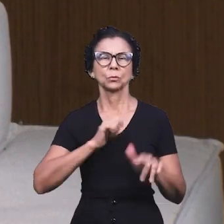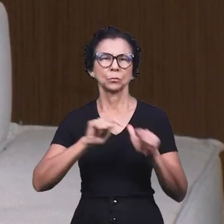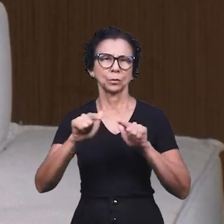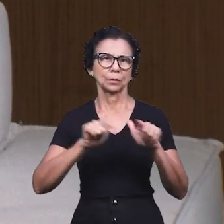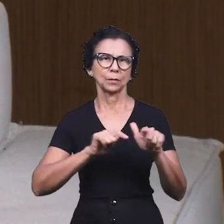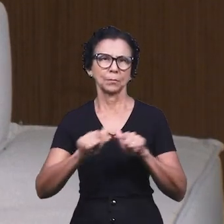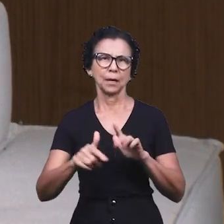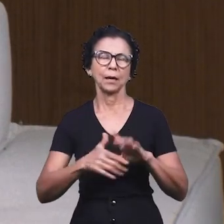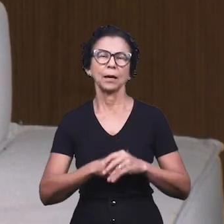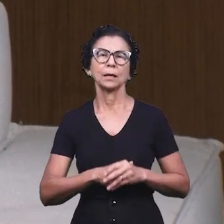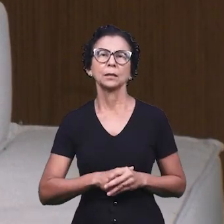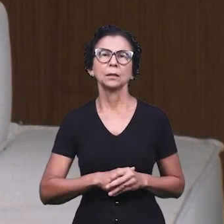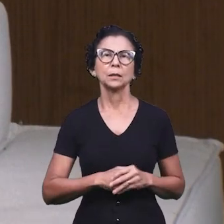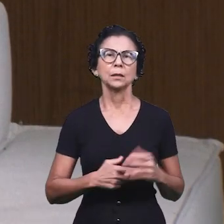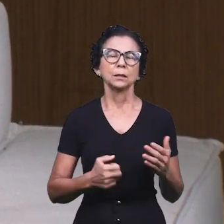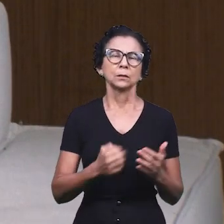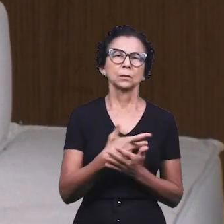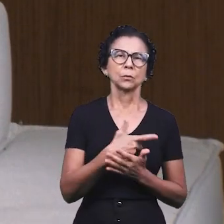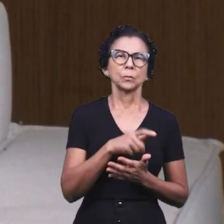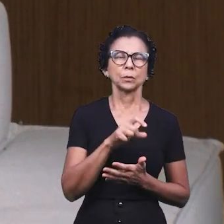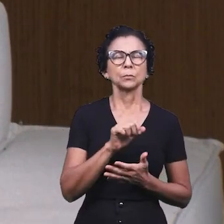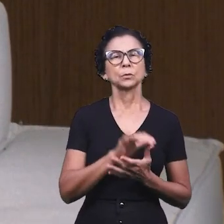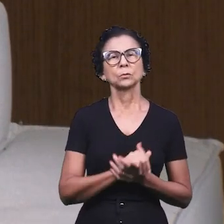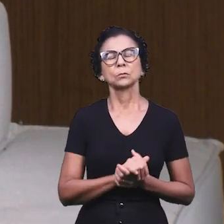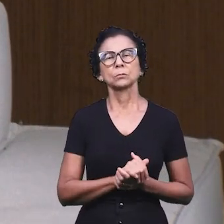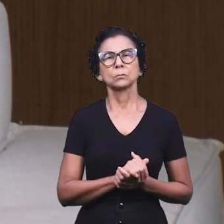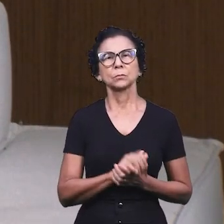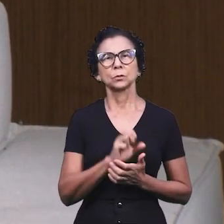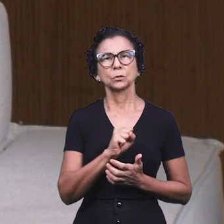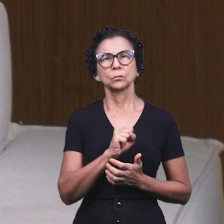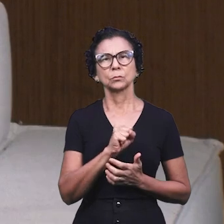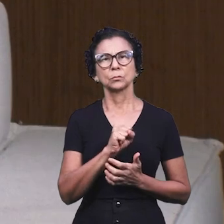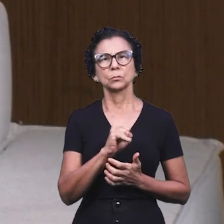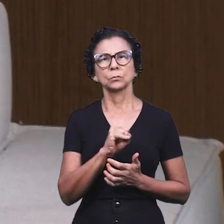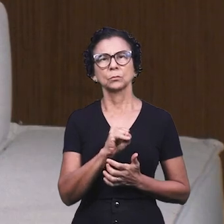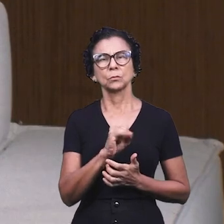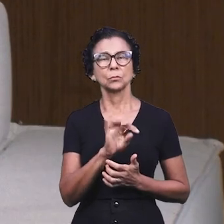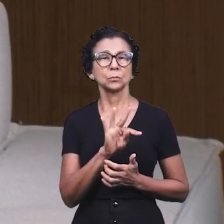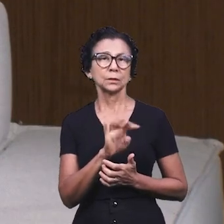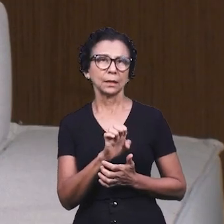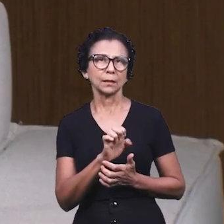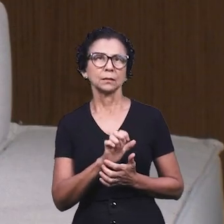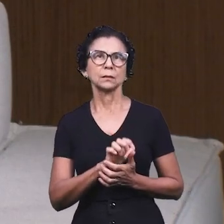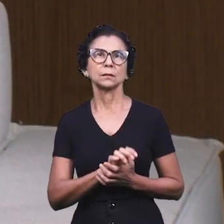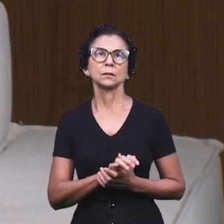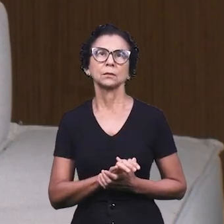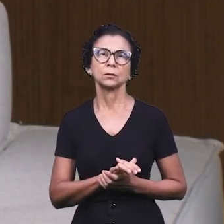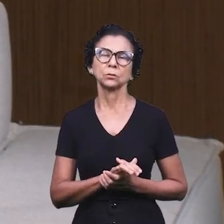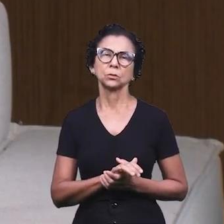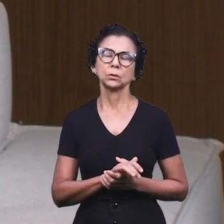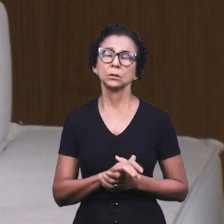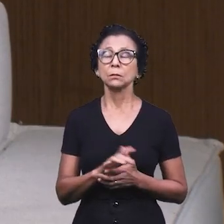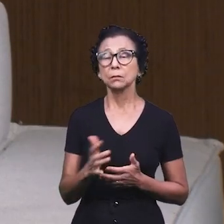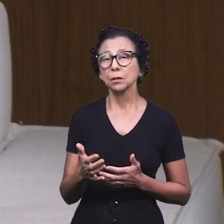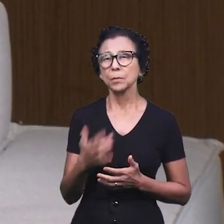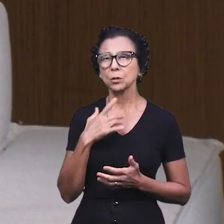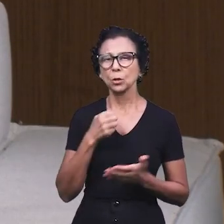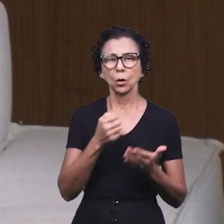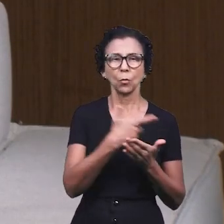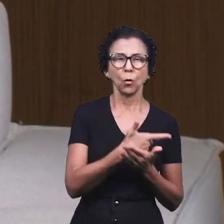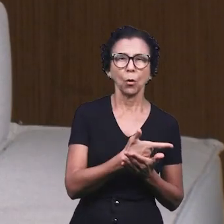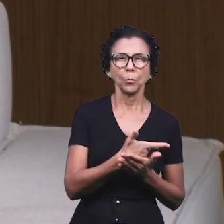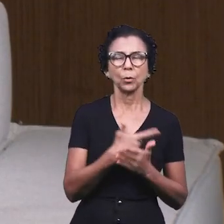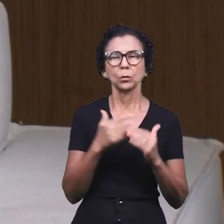temos design que fabrica, né, que faz as artes, nós compramos os pacotes. Então, e tem as que nós montamos também de acordo com o pedido que o